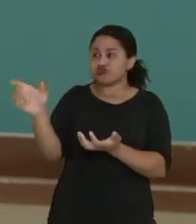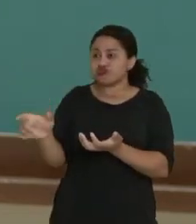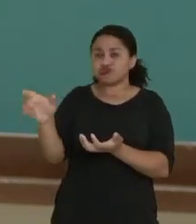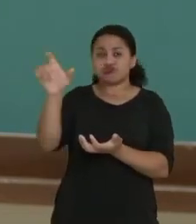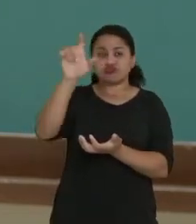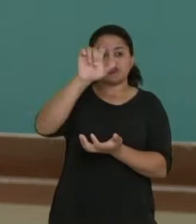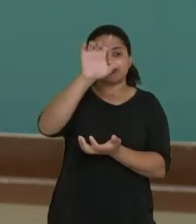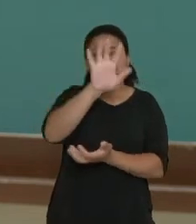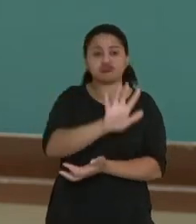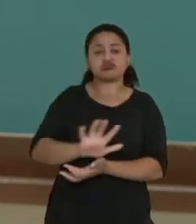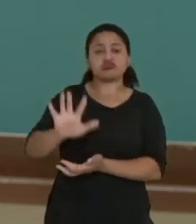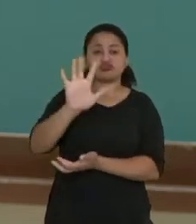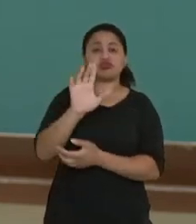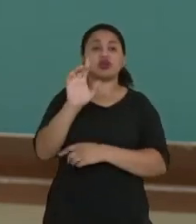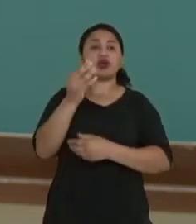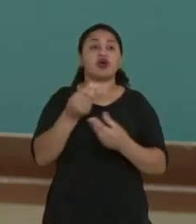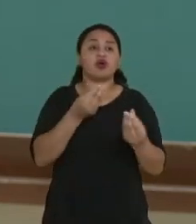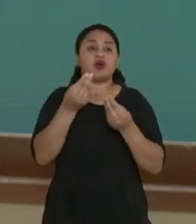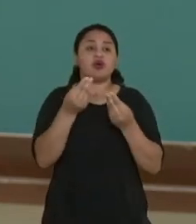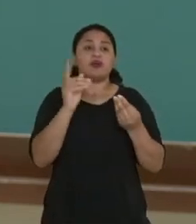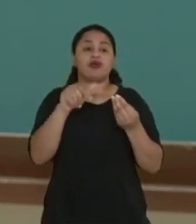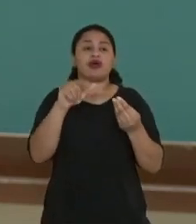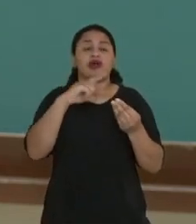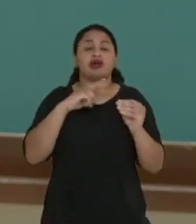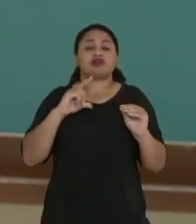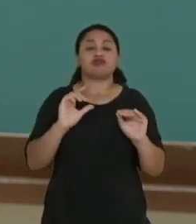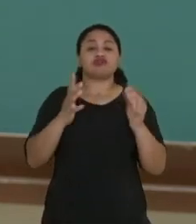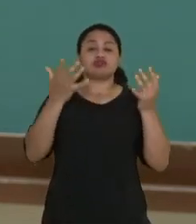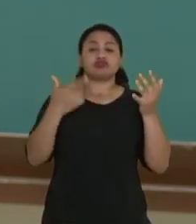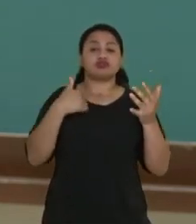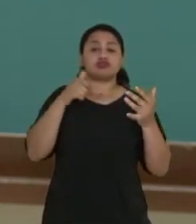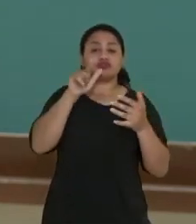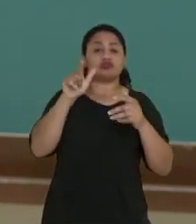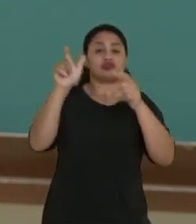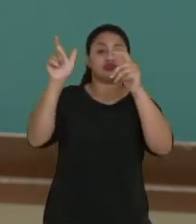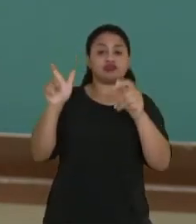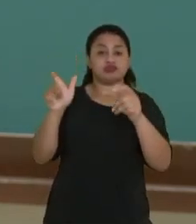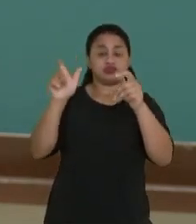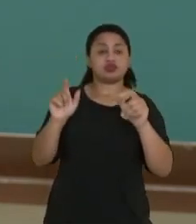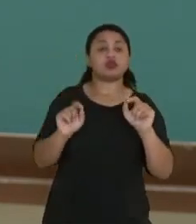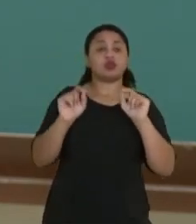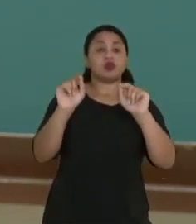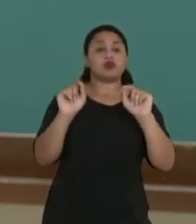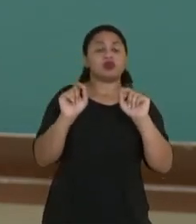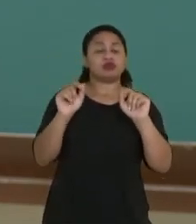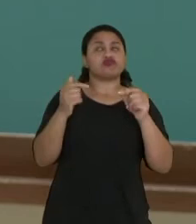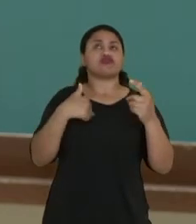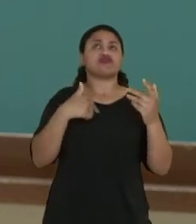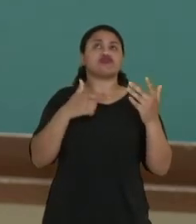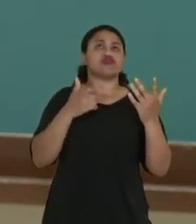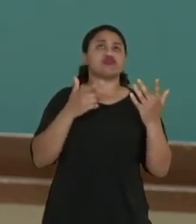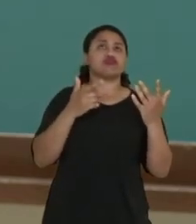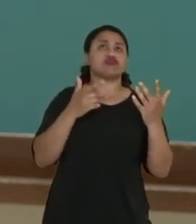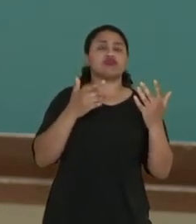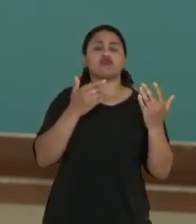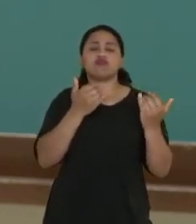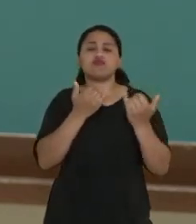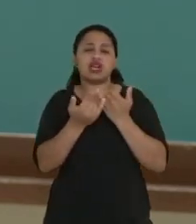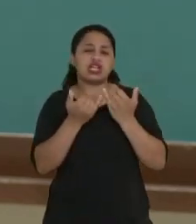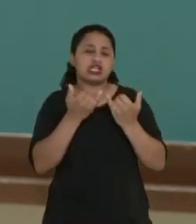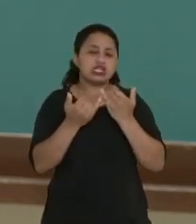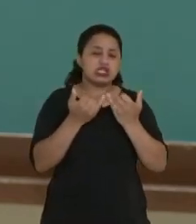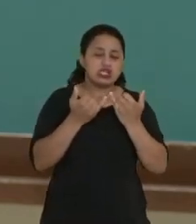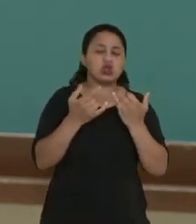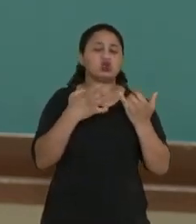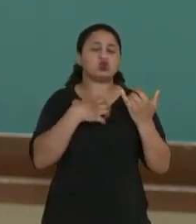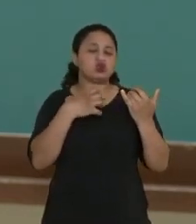vamos dizer assim, que ocorre naquele local sempre ou semelhante, né, da